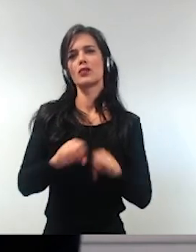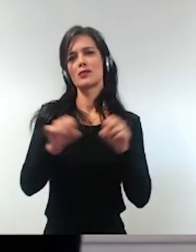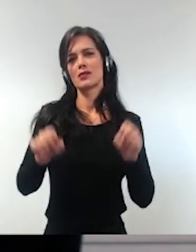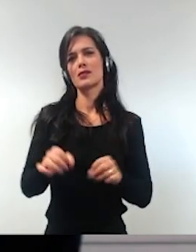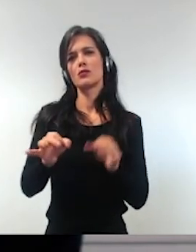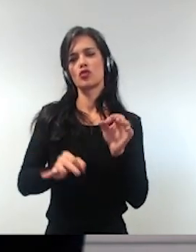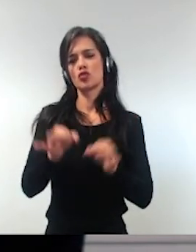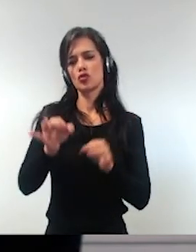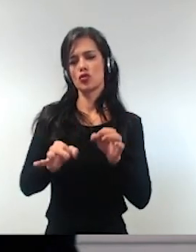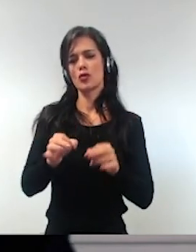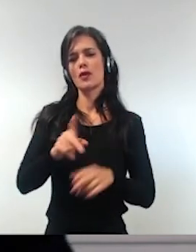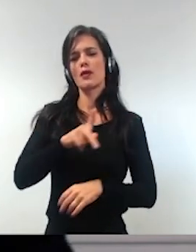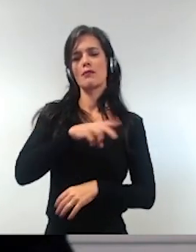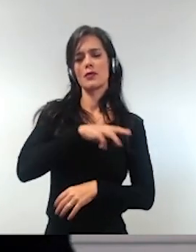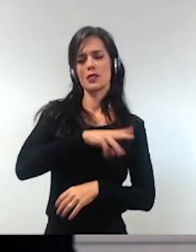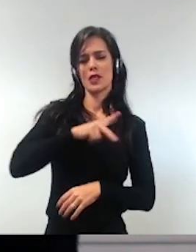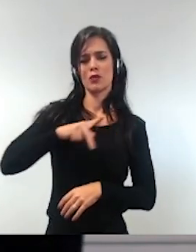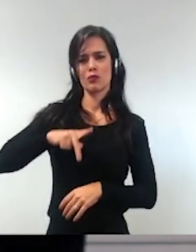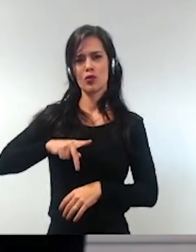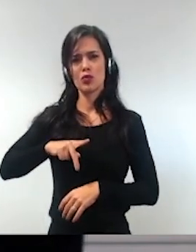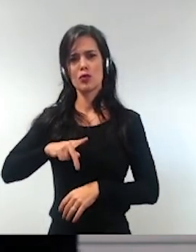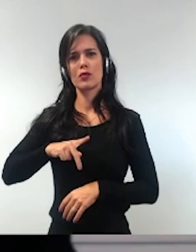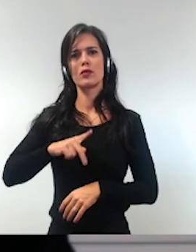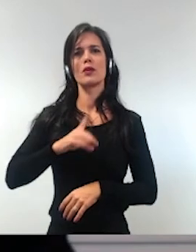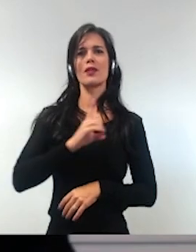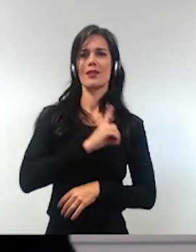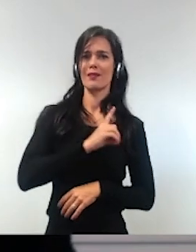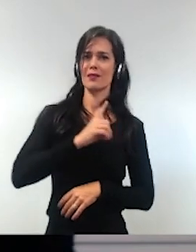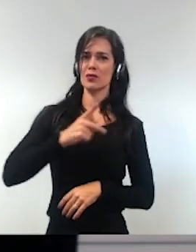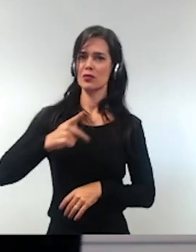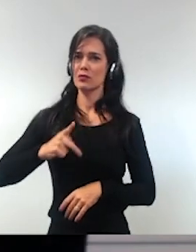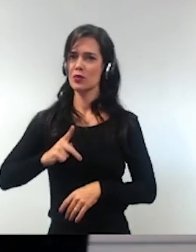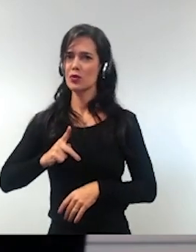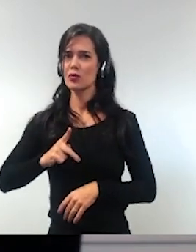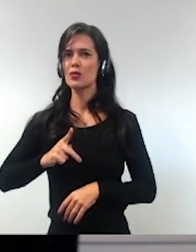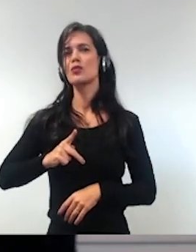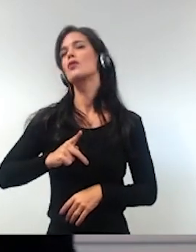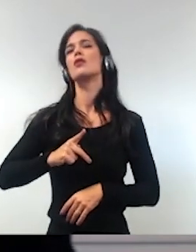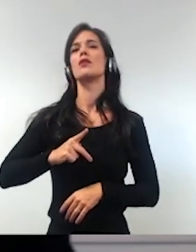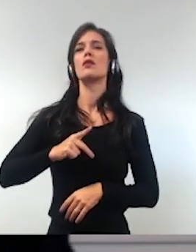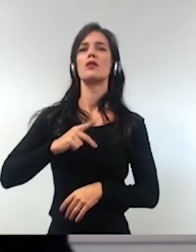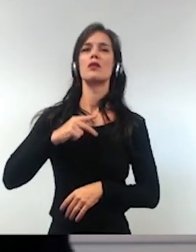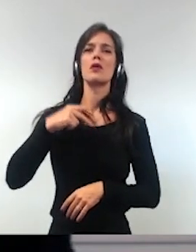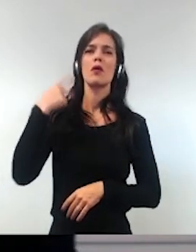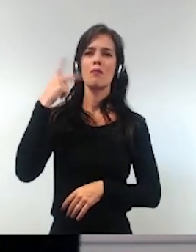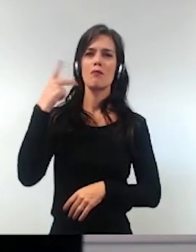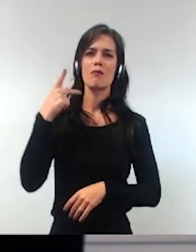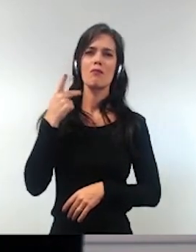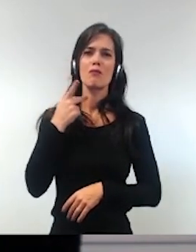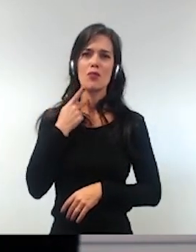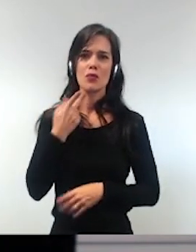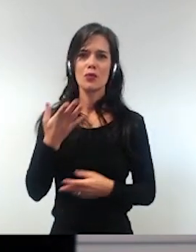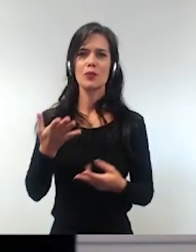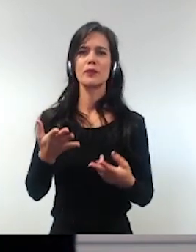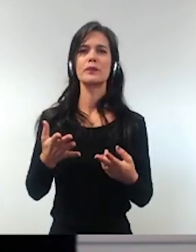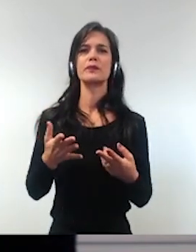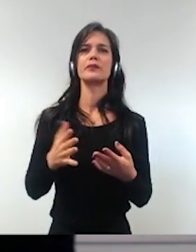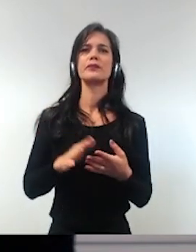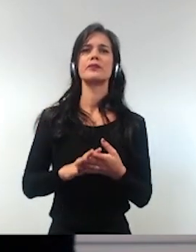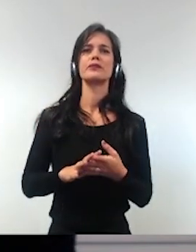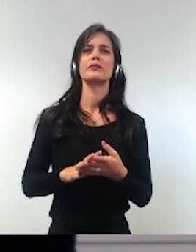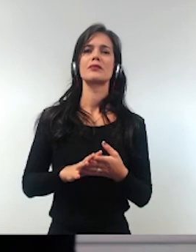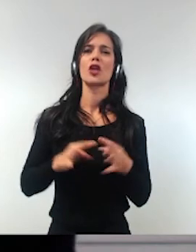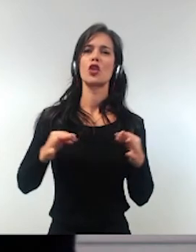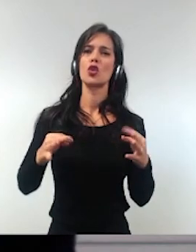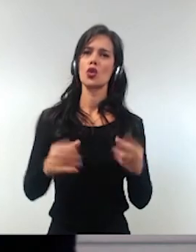justiça. Ministério Público, Defensoria Pública, os procuradores públicos e todos os ramos da nossa